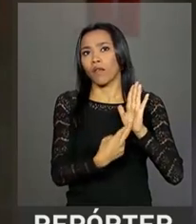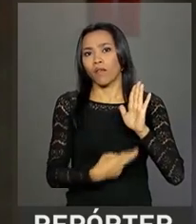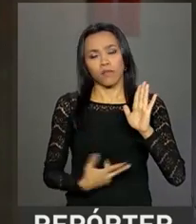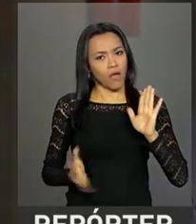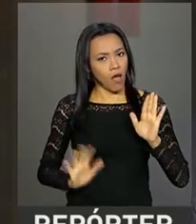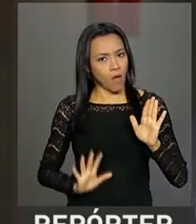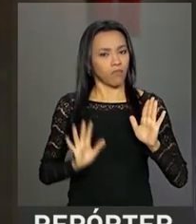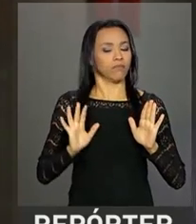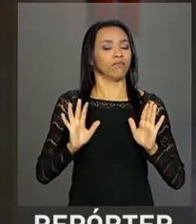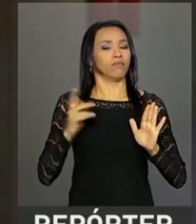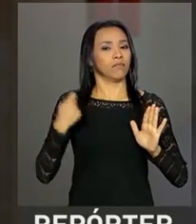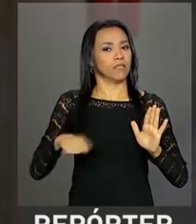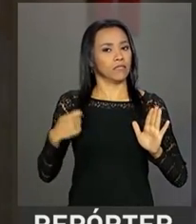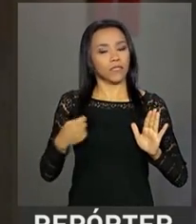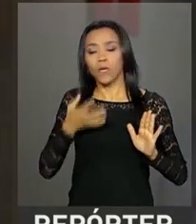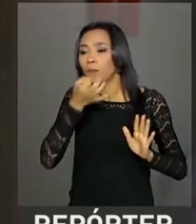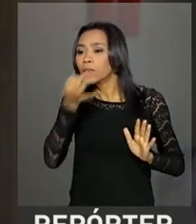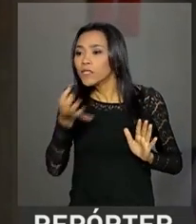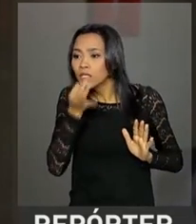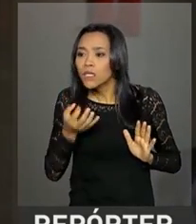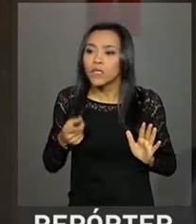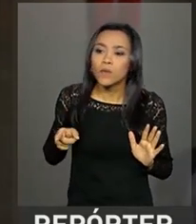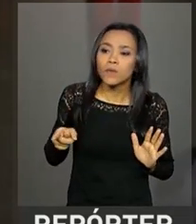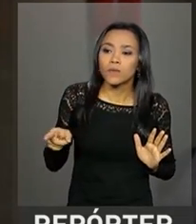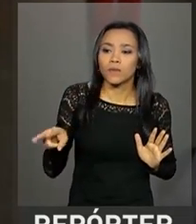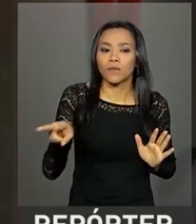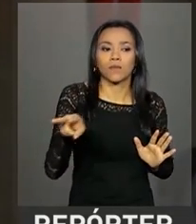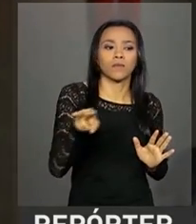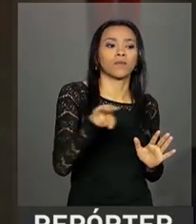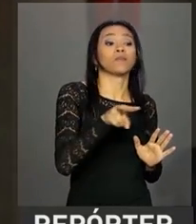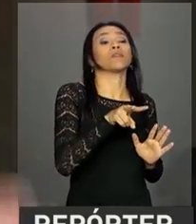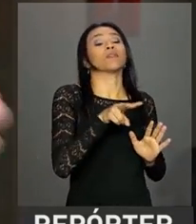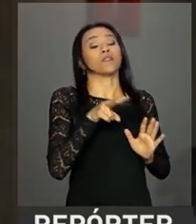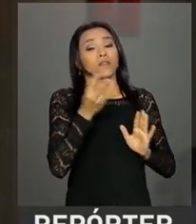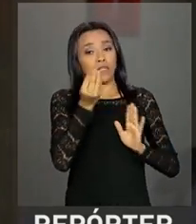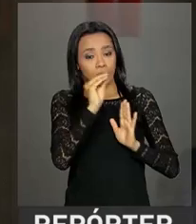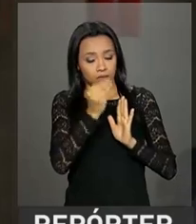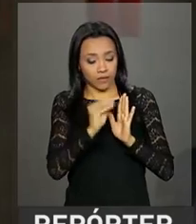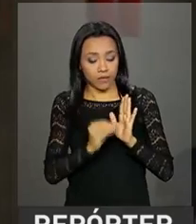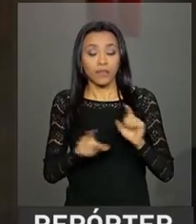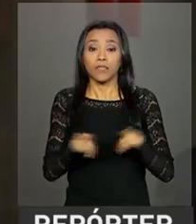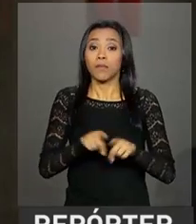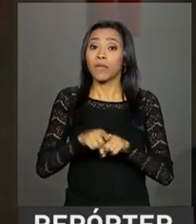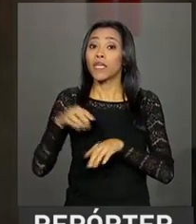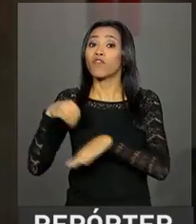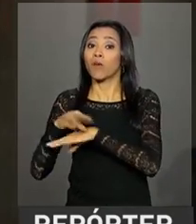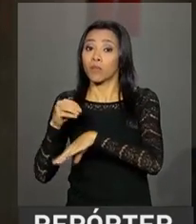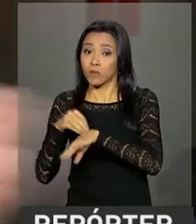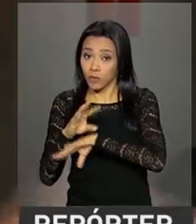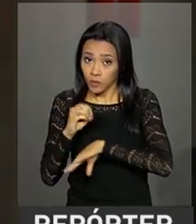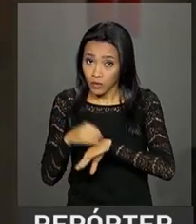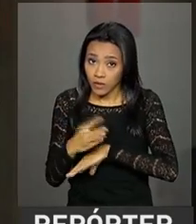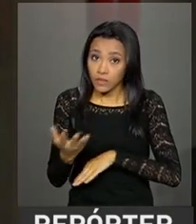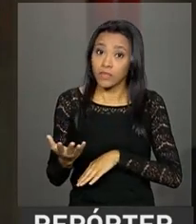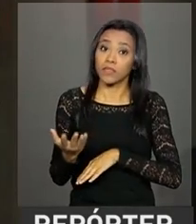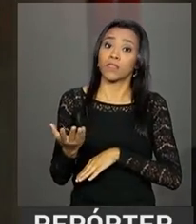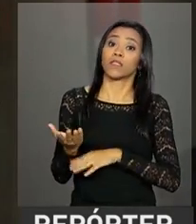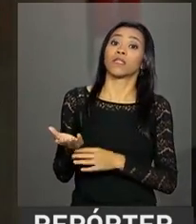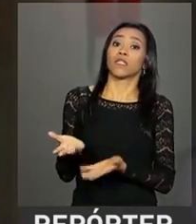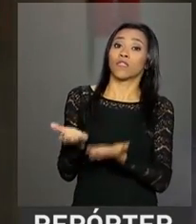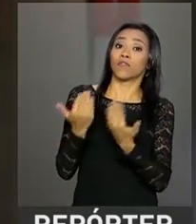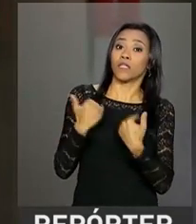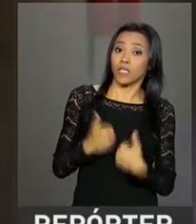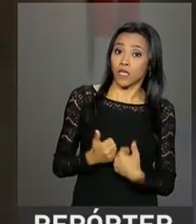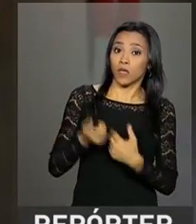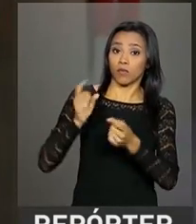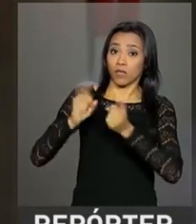tem que sopesar a opinião dos colegas, tem que sopesar as informações que virão do planejamento, dizendo